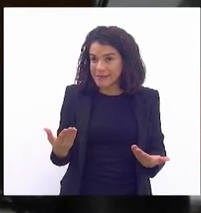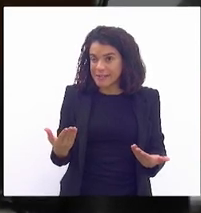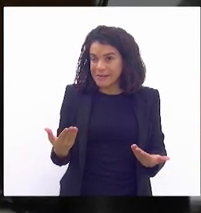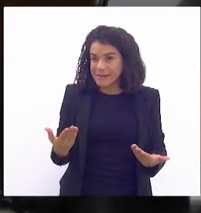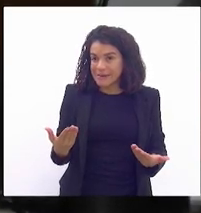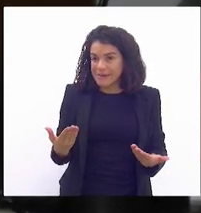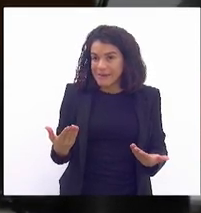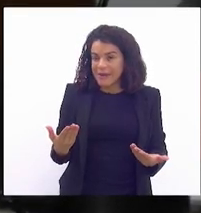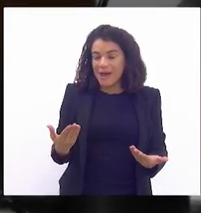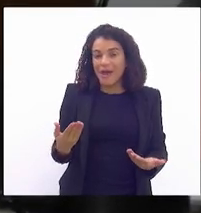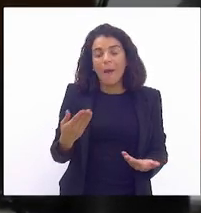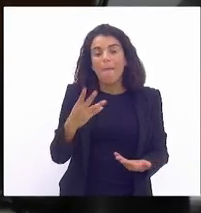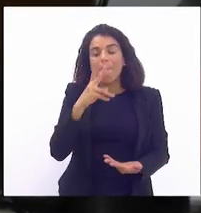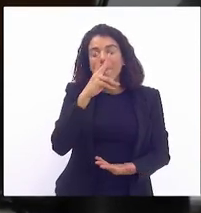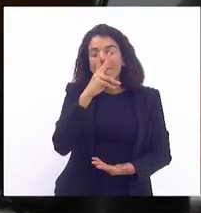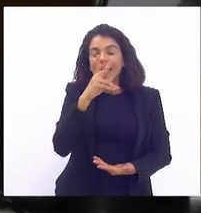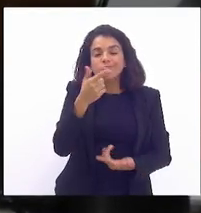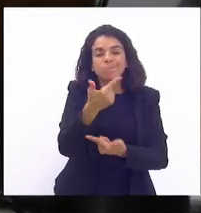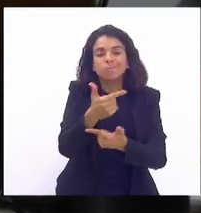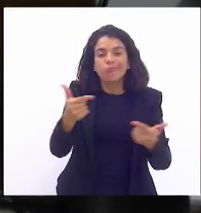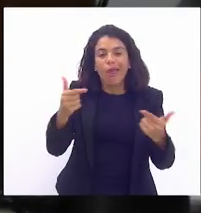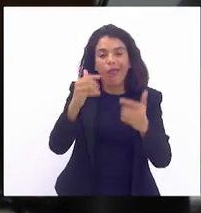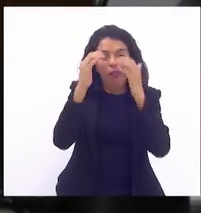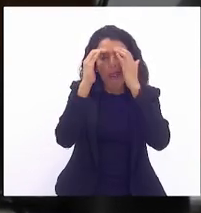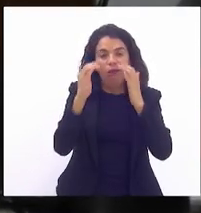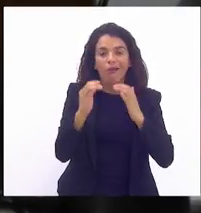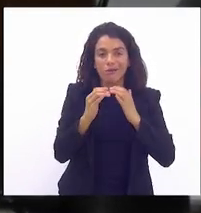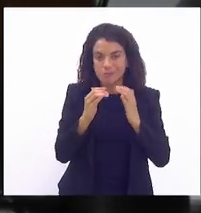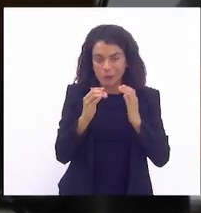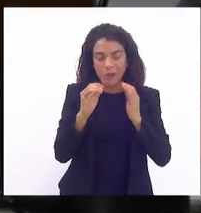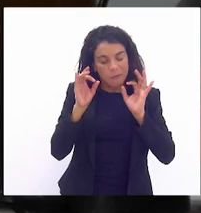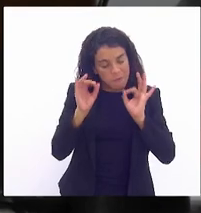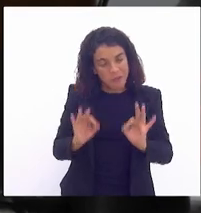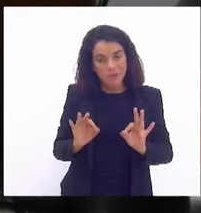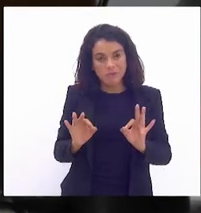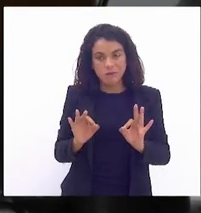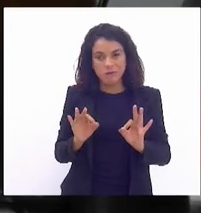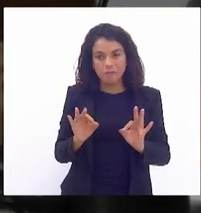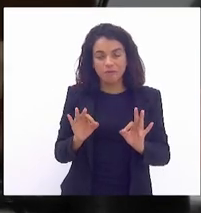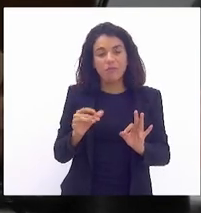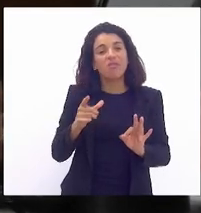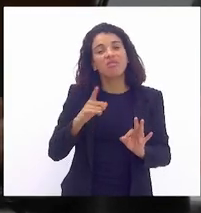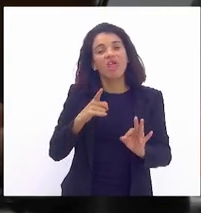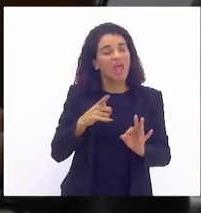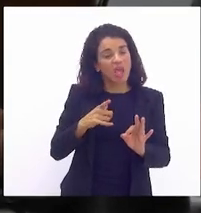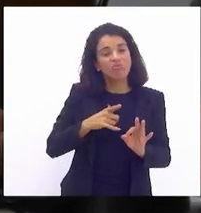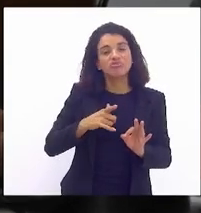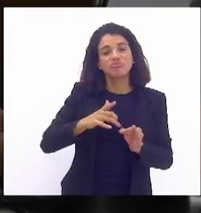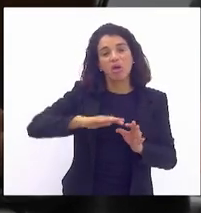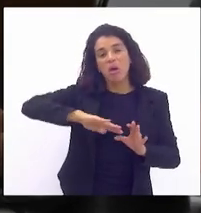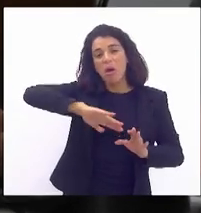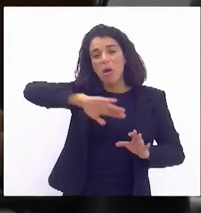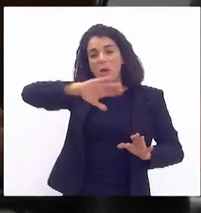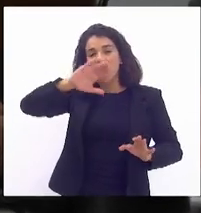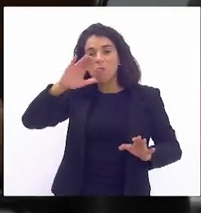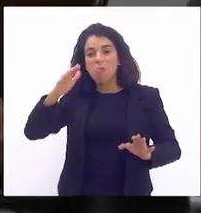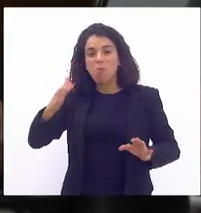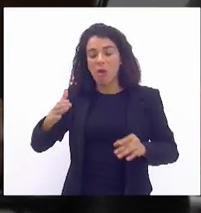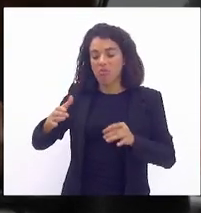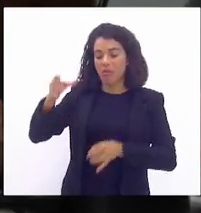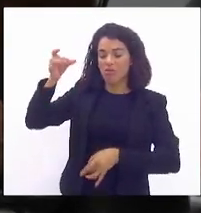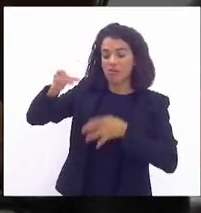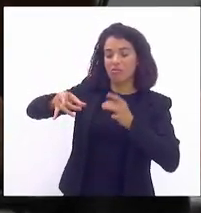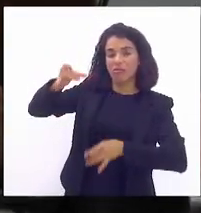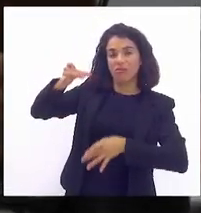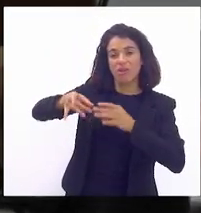é a mais debochada possível. Sim, temos uma montanha de dejetos na beira de